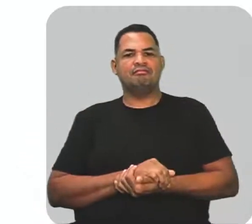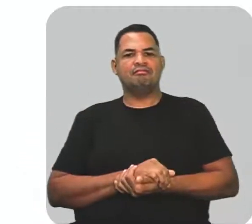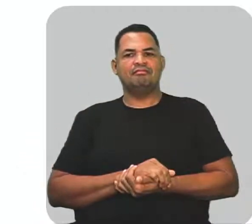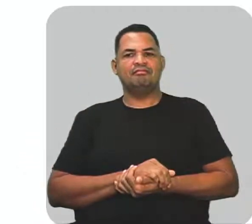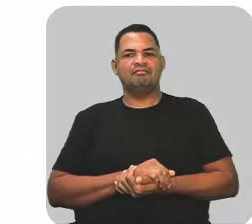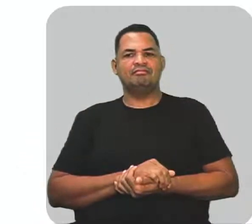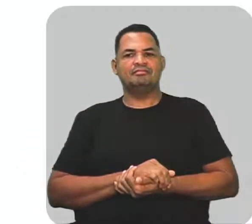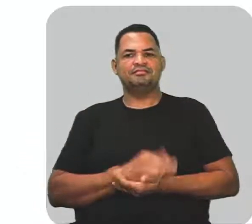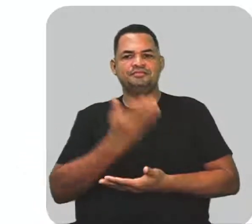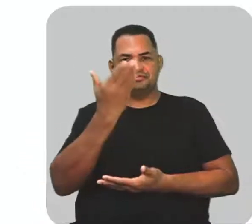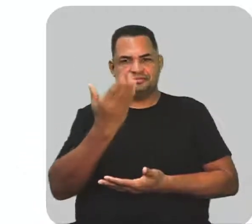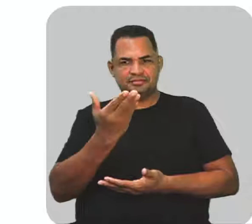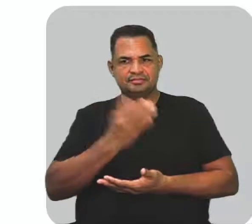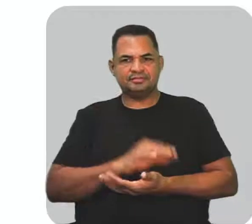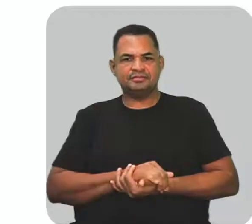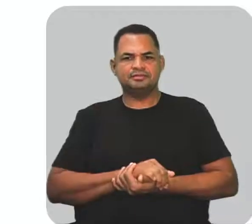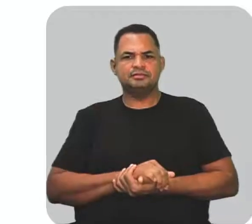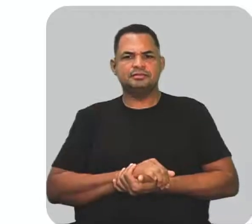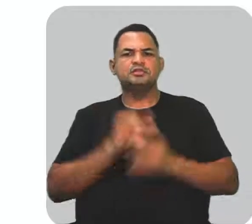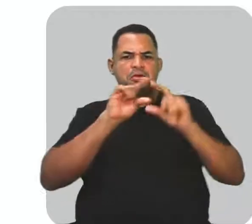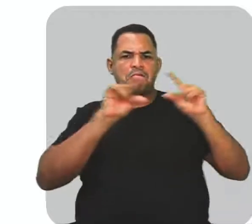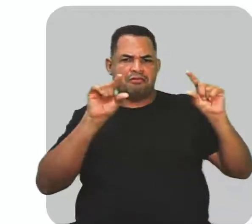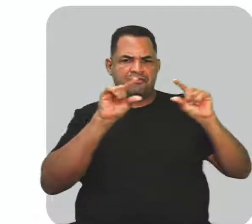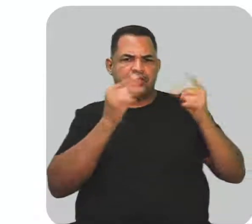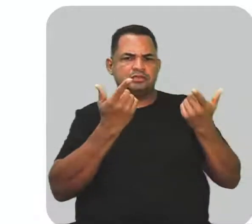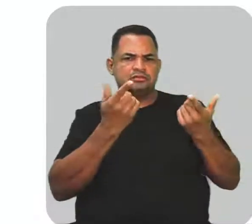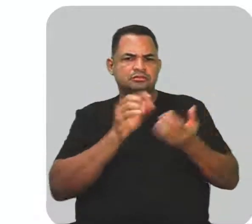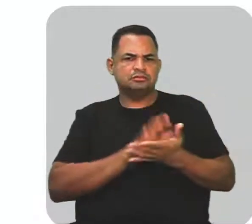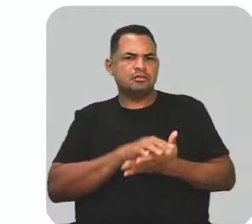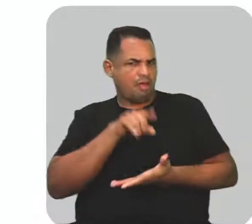Esse enunciado é uma frase?